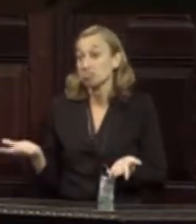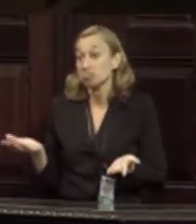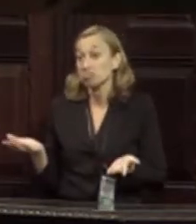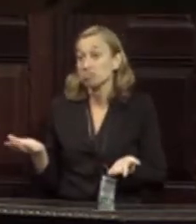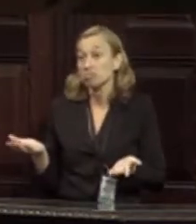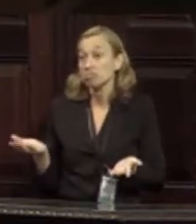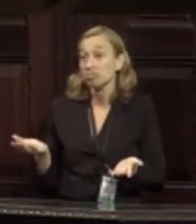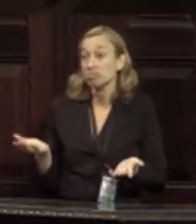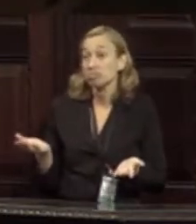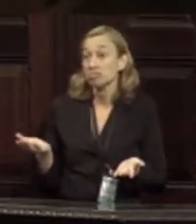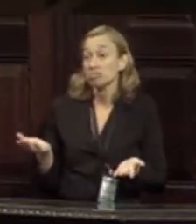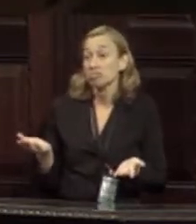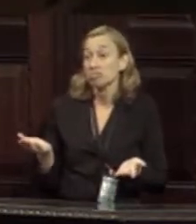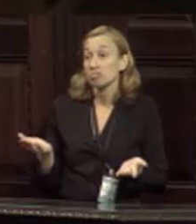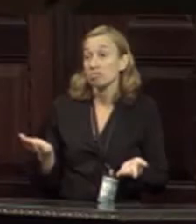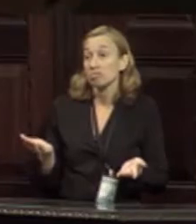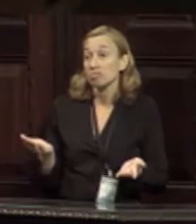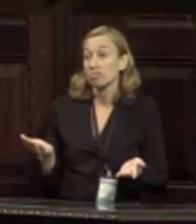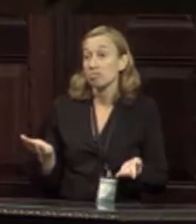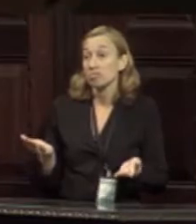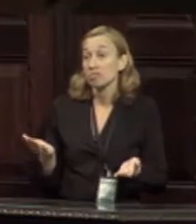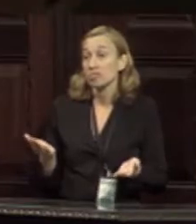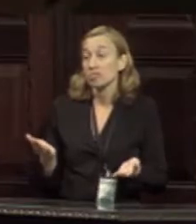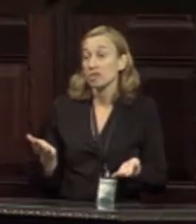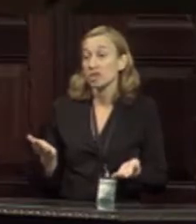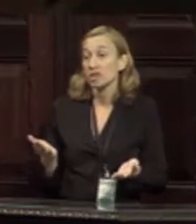desde que esse maior tivesse